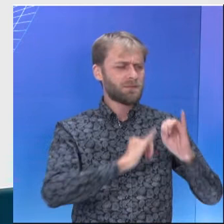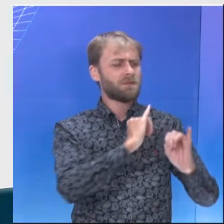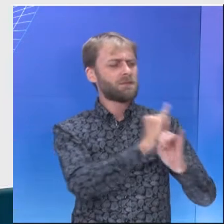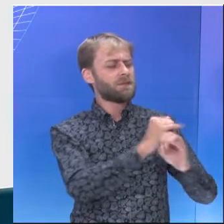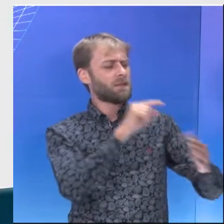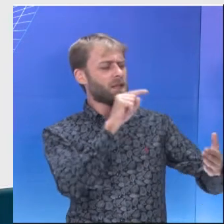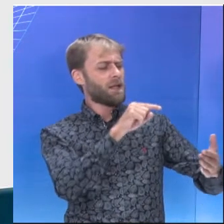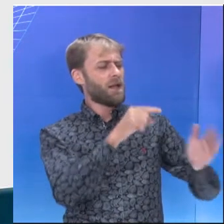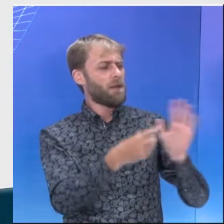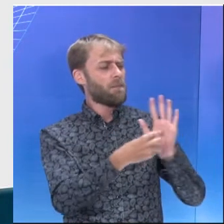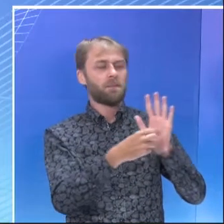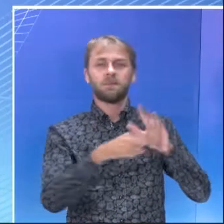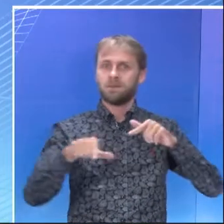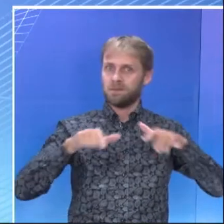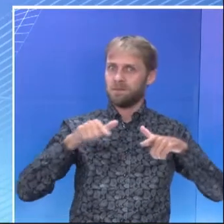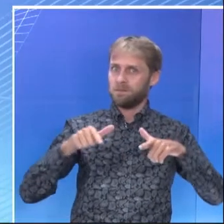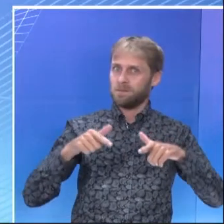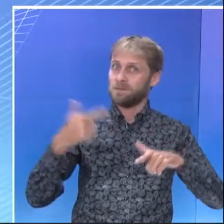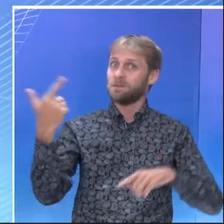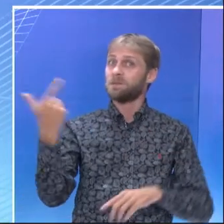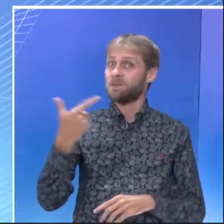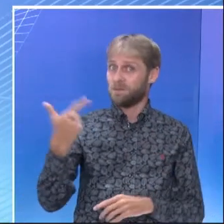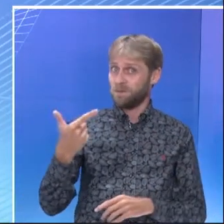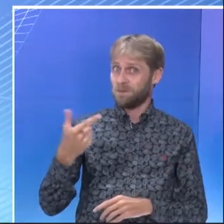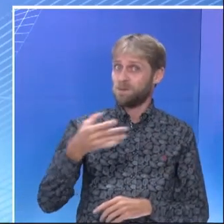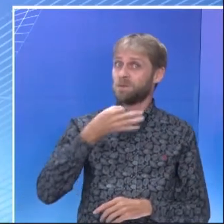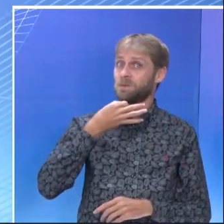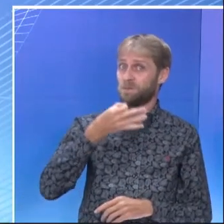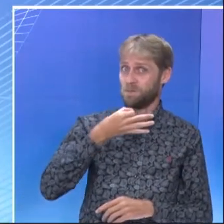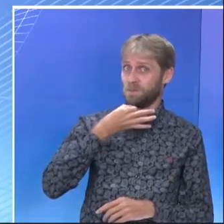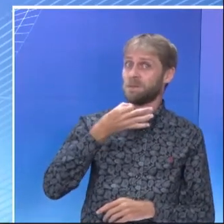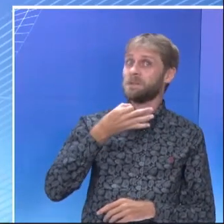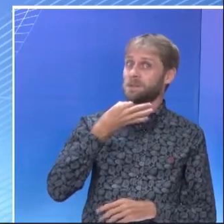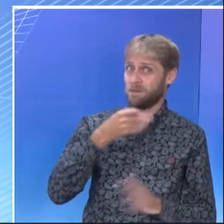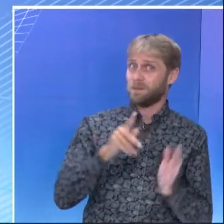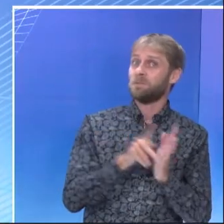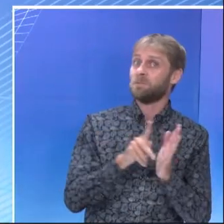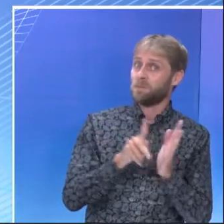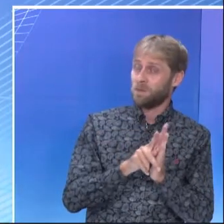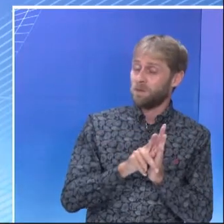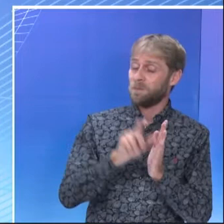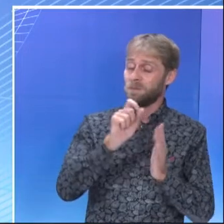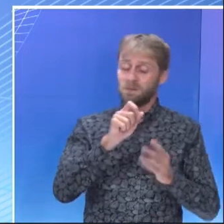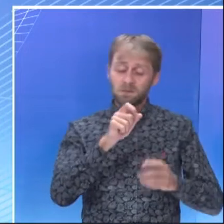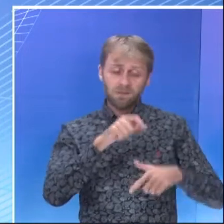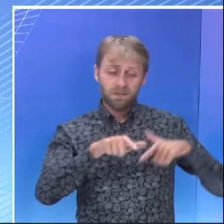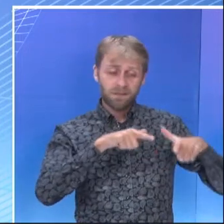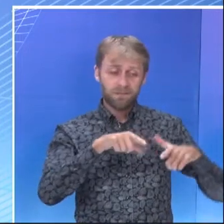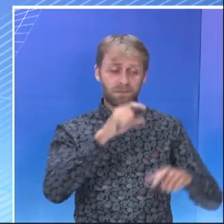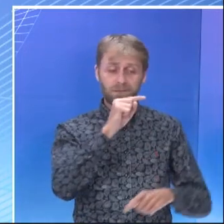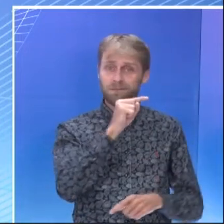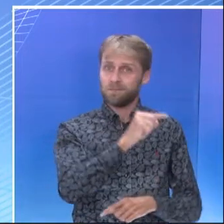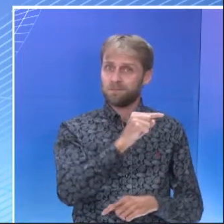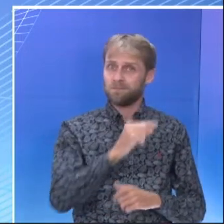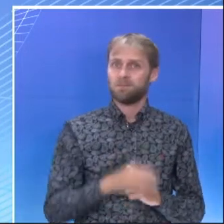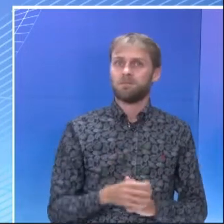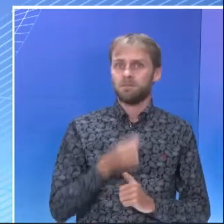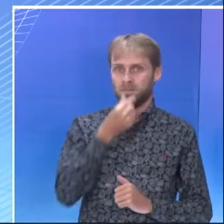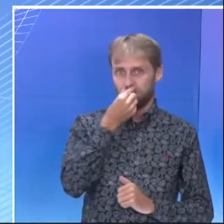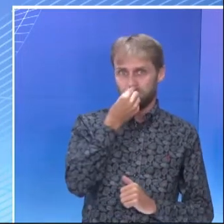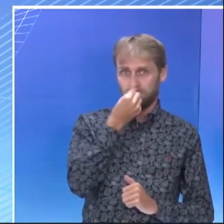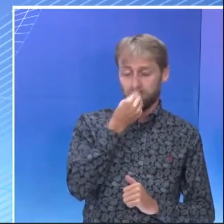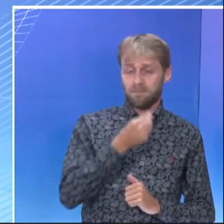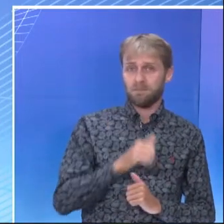serviço. O segundo texto eu já sei que é o quê? Um comentário sobre esse serviço que está sendo prestado.